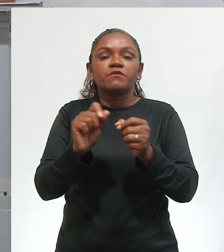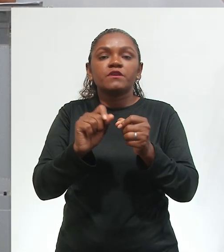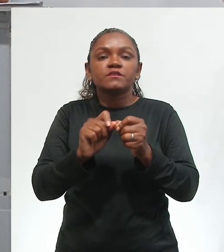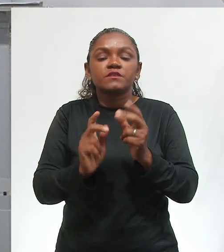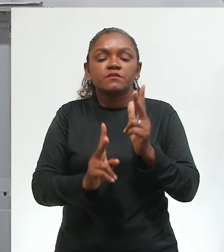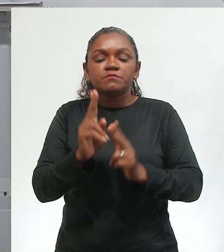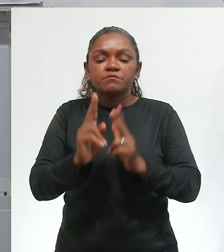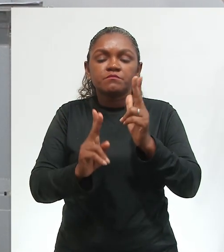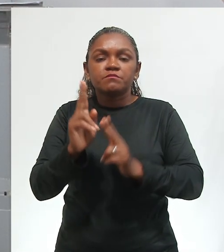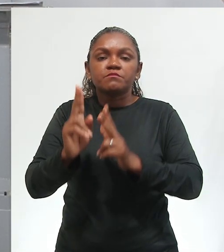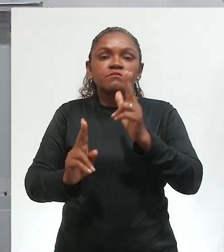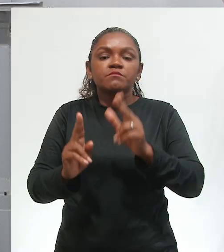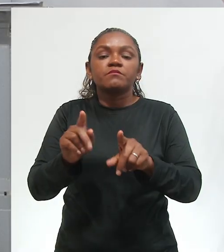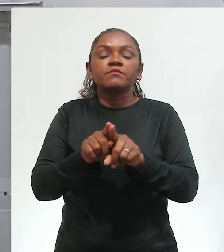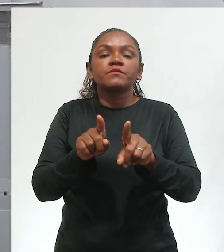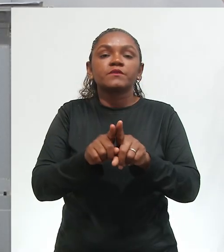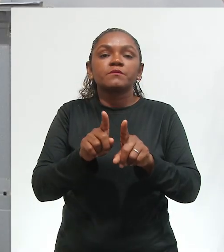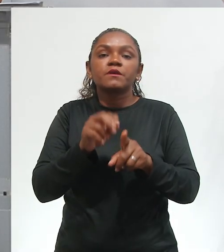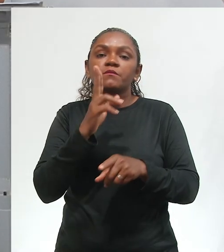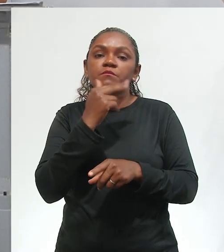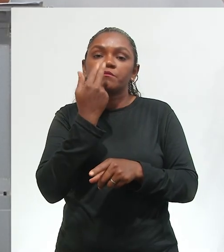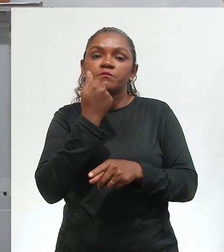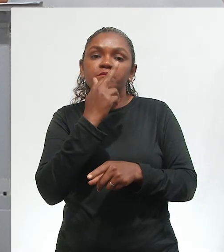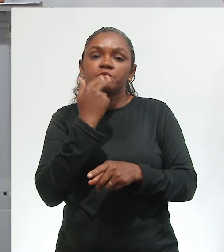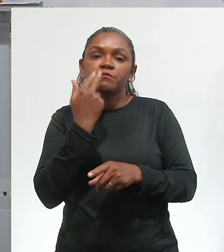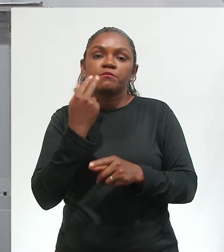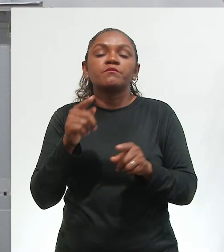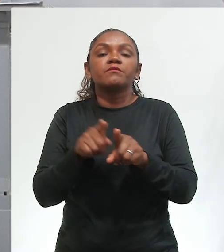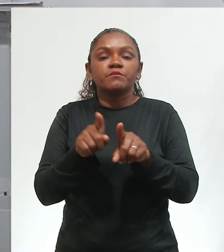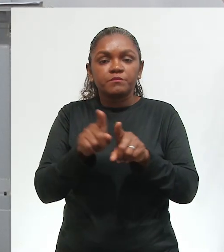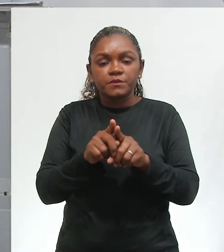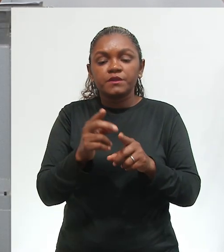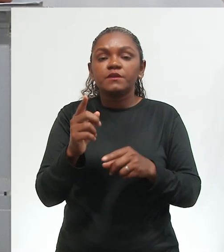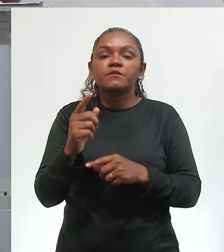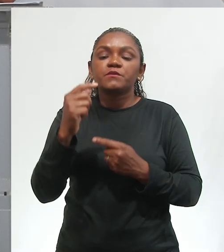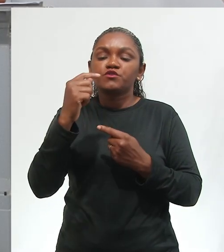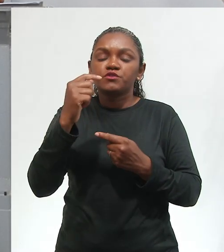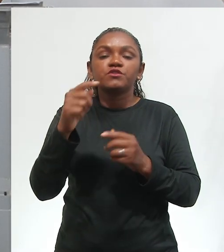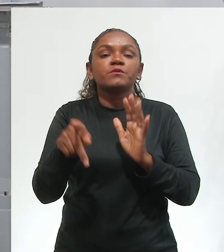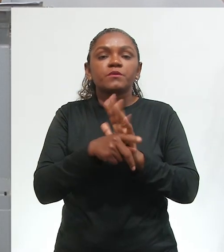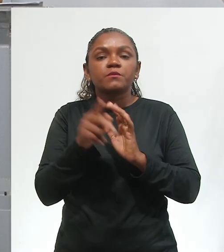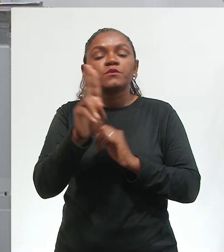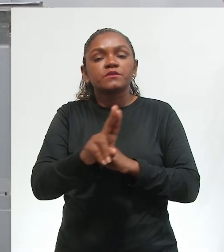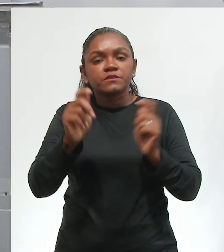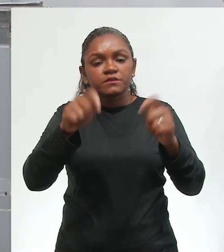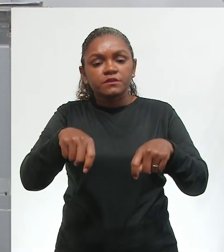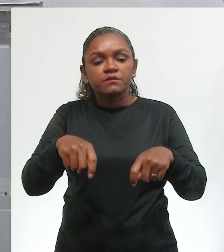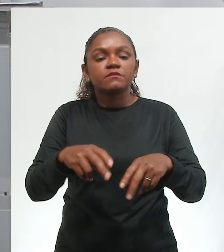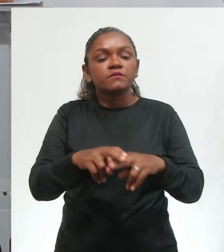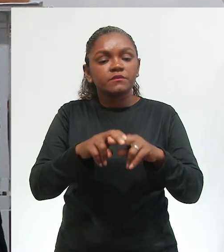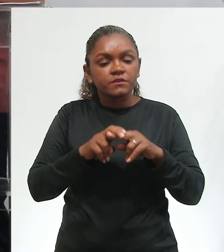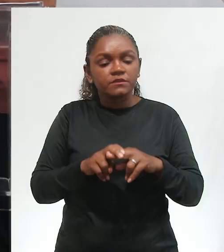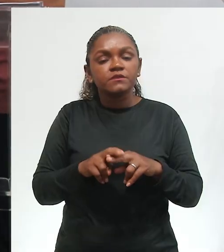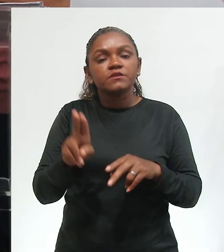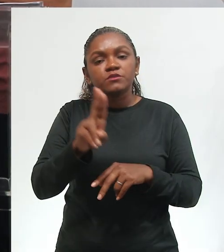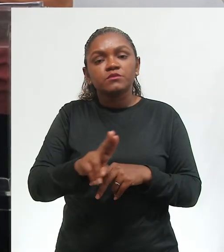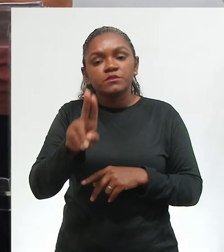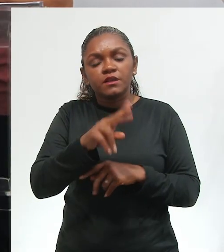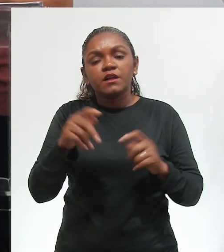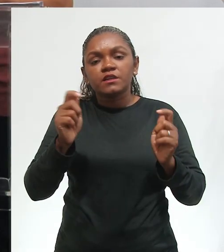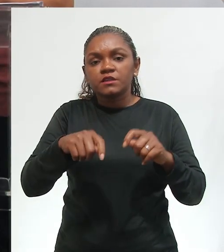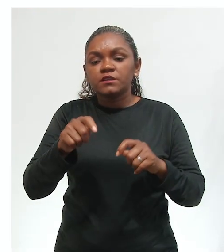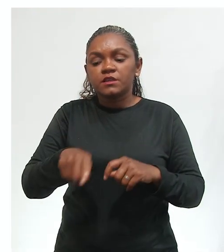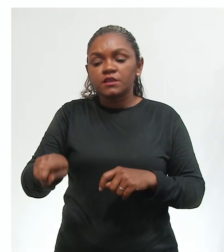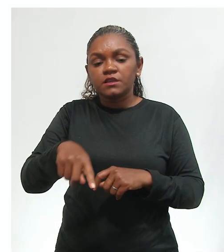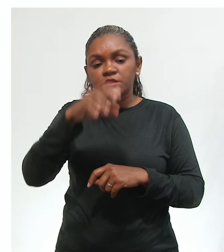picolé, e o aluno vai trocando de uma casinha para outra, e nós vamos montando conceitos com eles, e isso pode ser muito útil para a